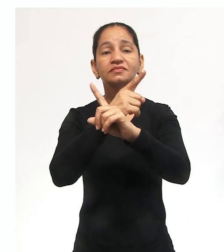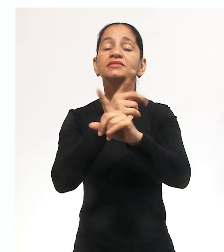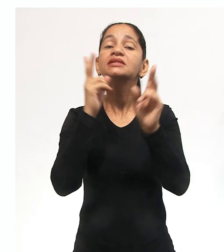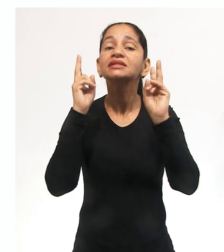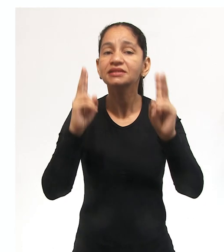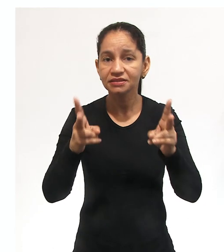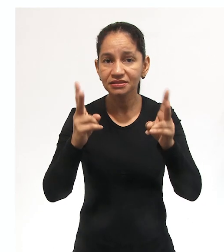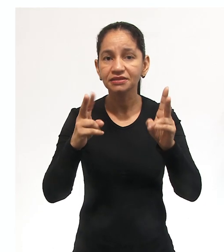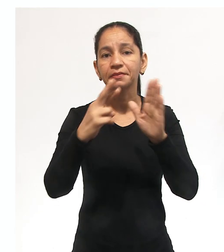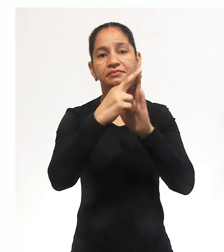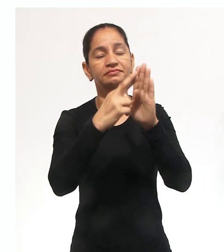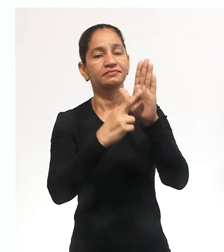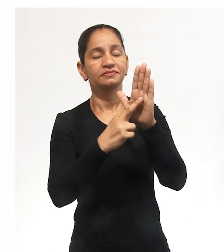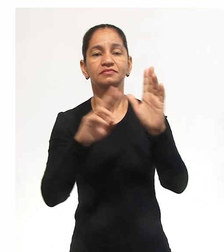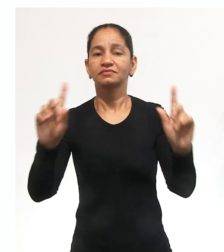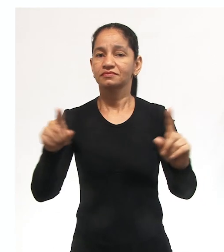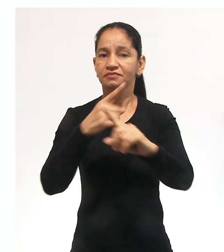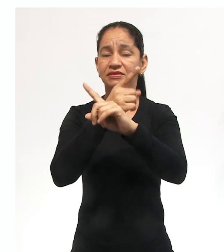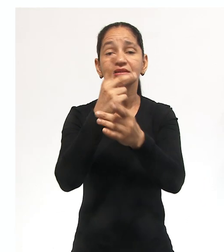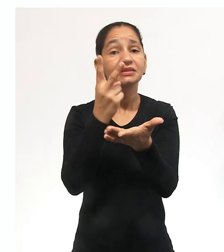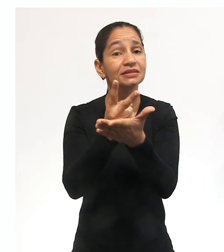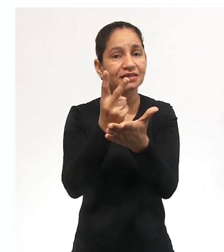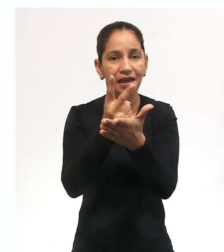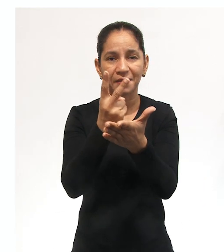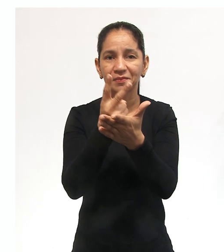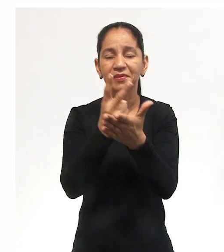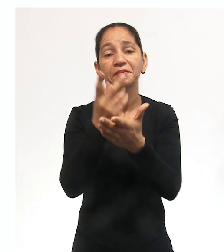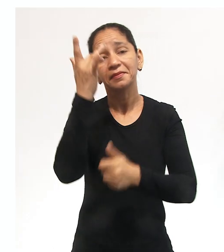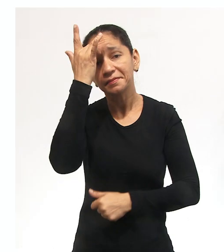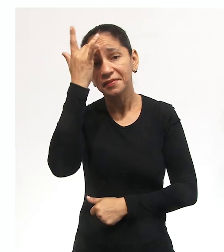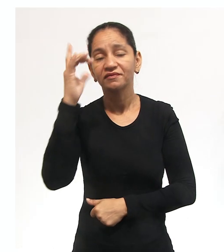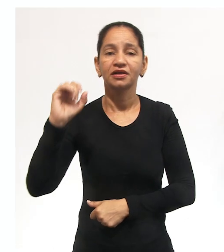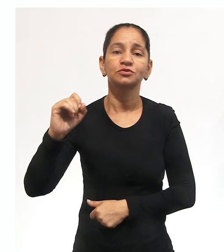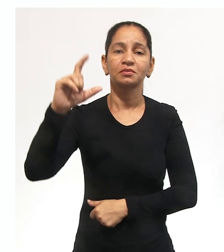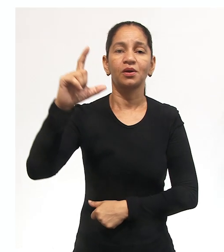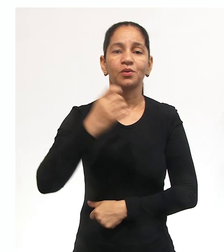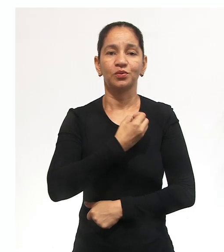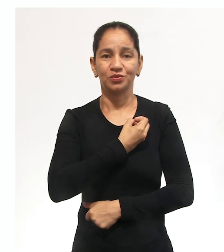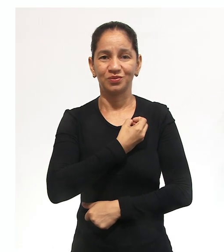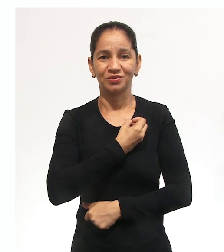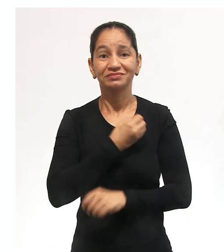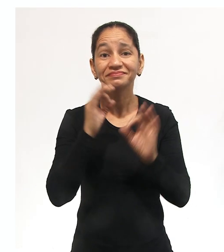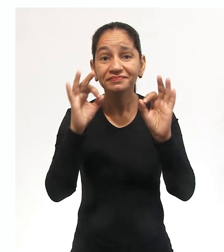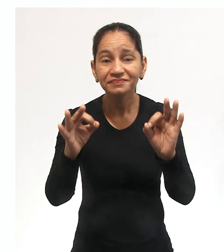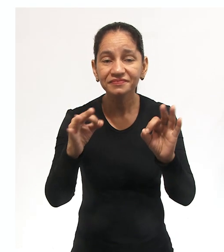pelos extremos, fazer a regra de 3, né? Então, se a gente for fazer aqui,